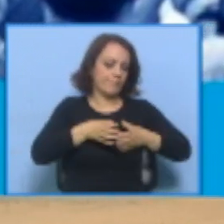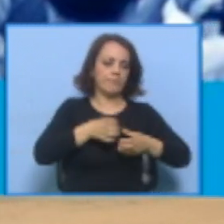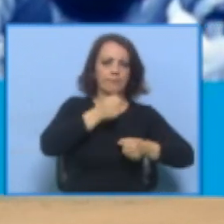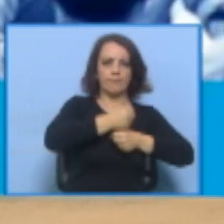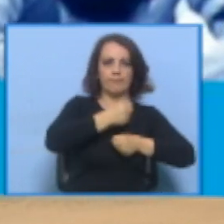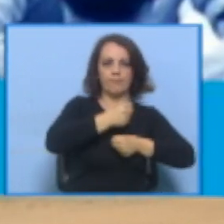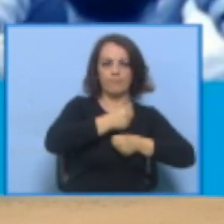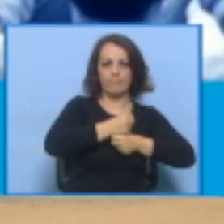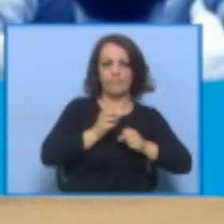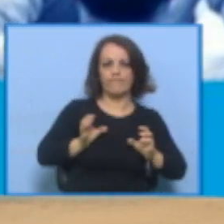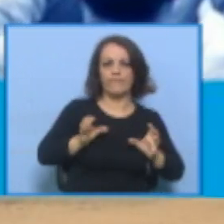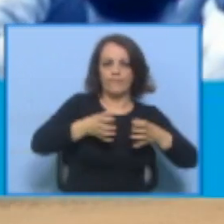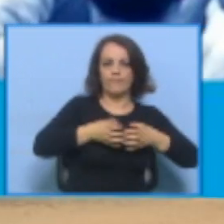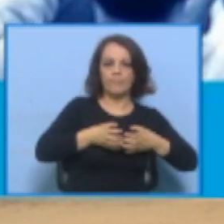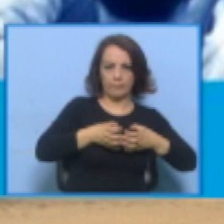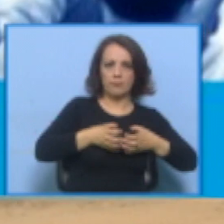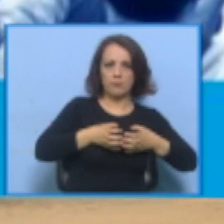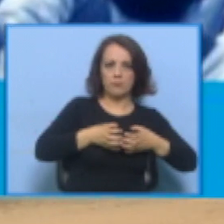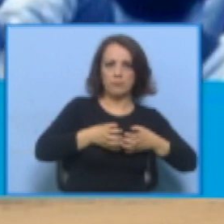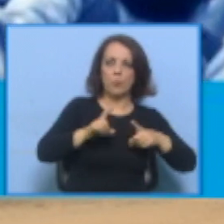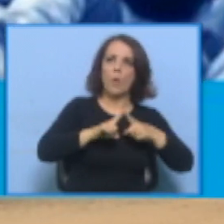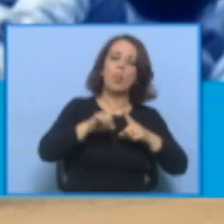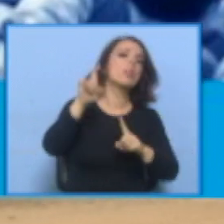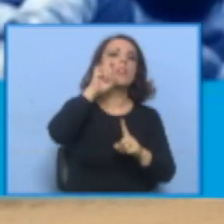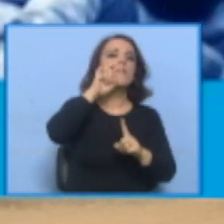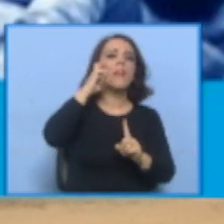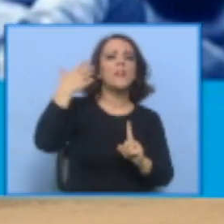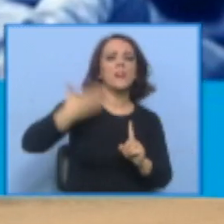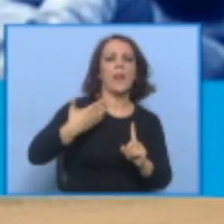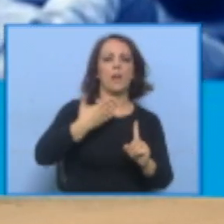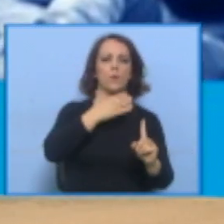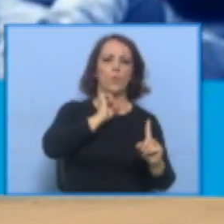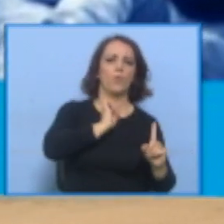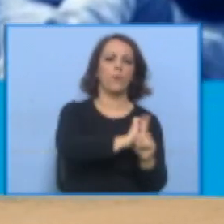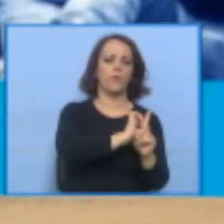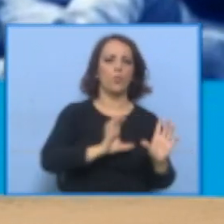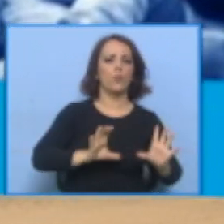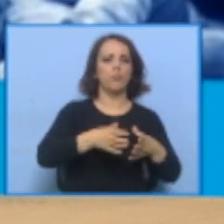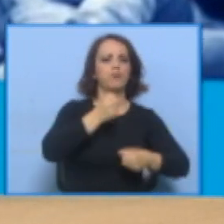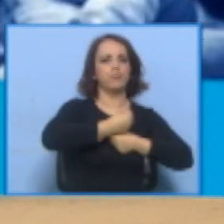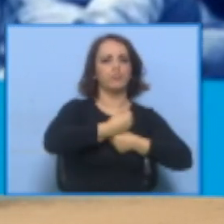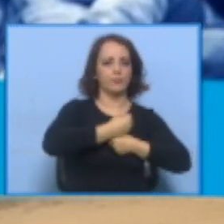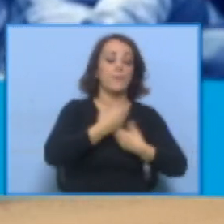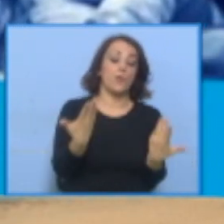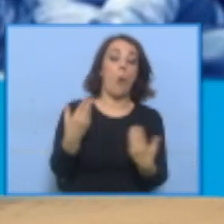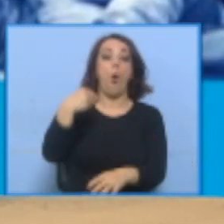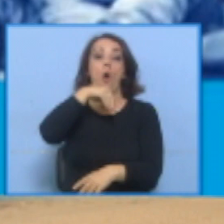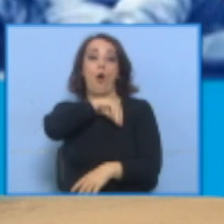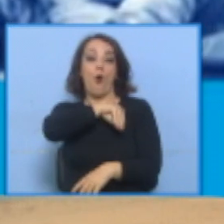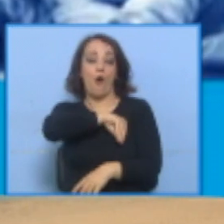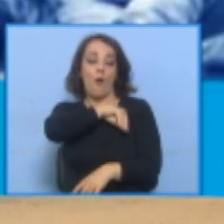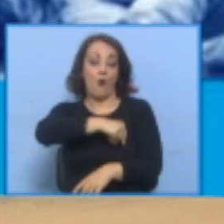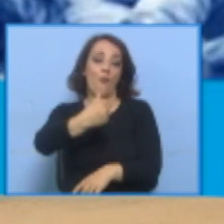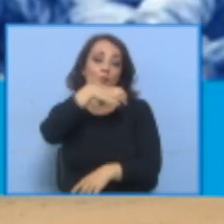e para defender direitos dos trabalhadores. E isso, o salário mínimo é